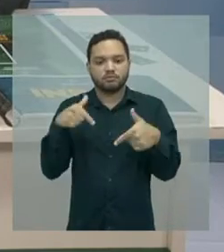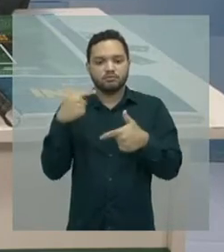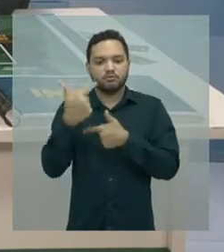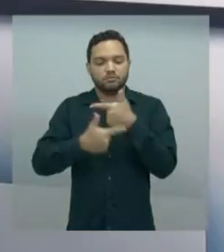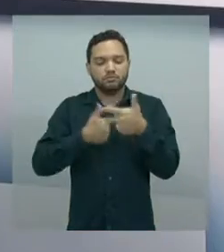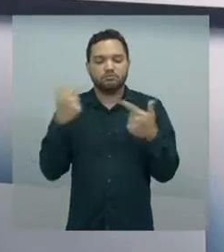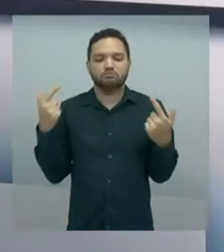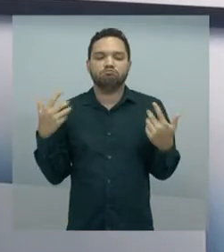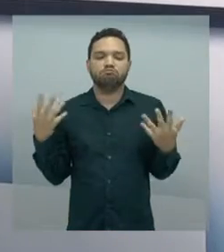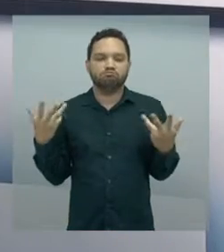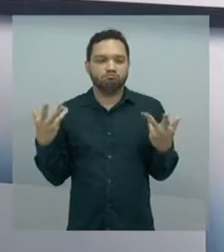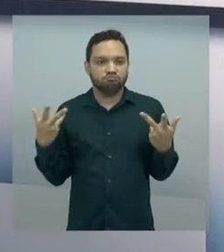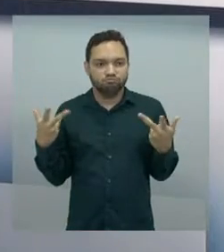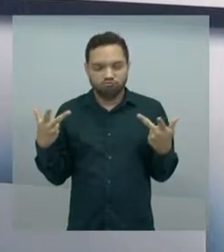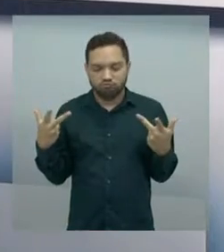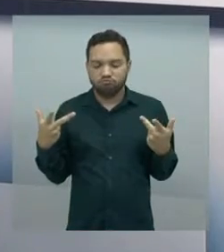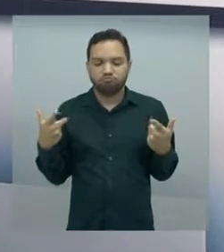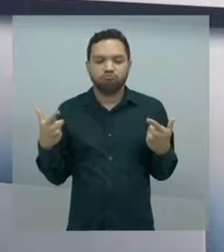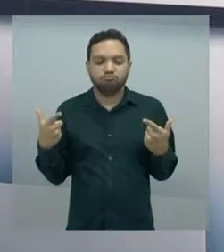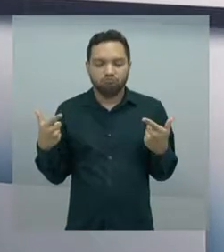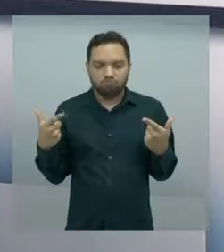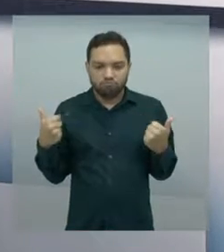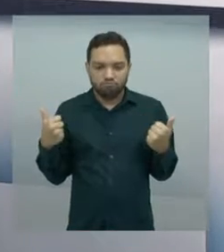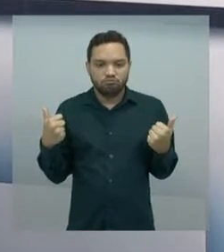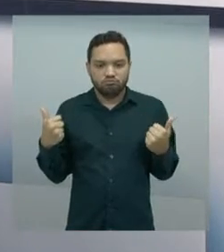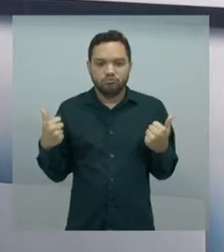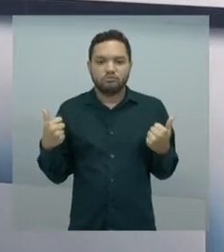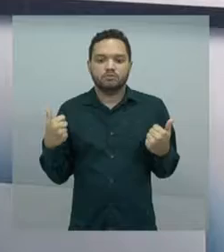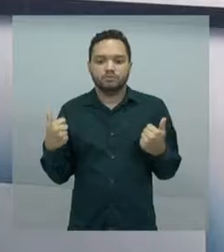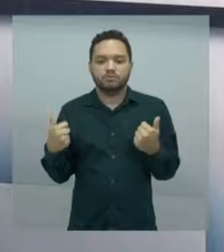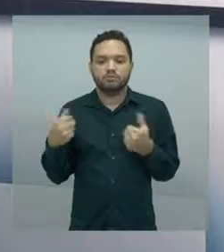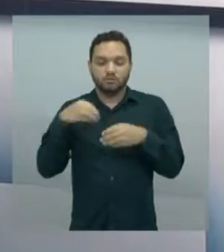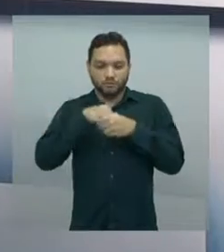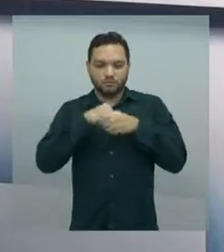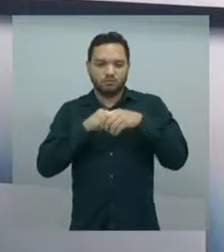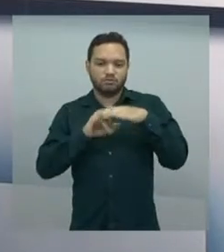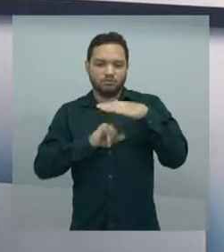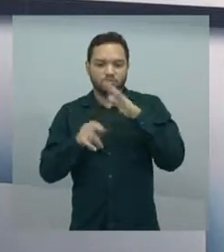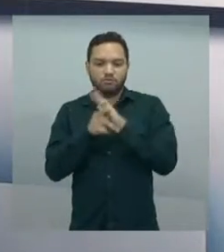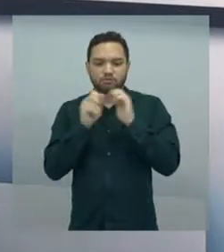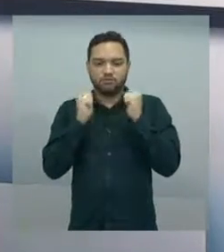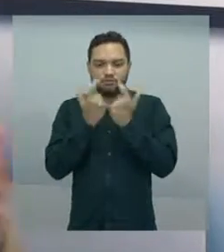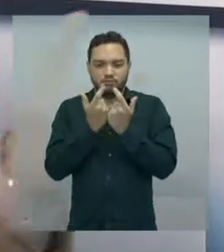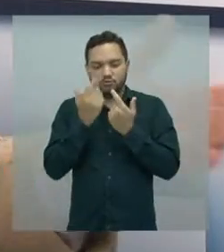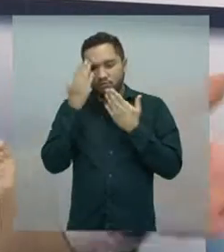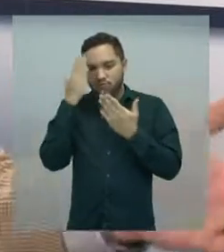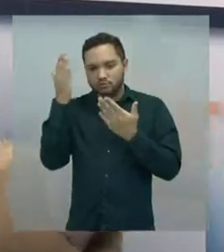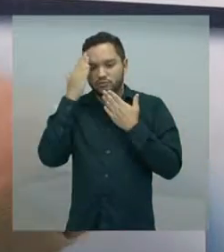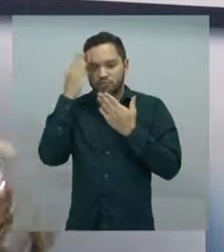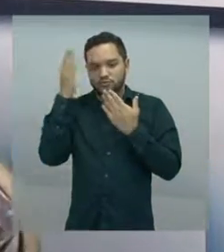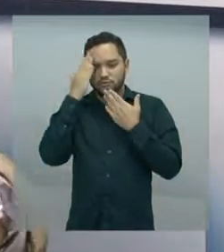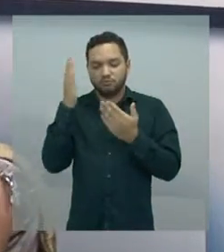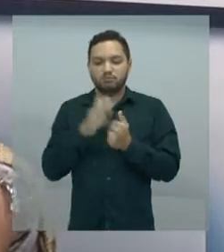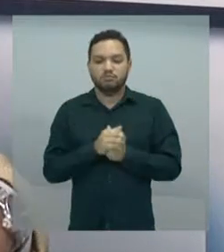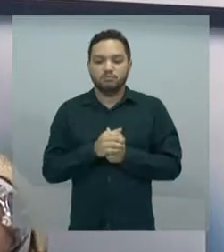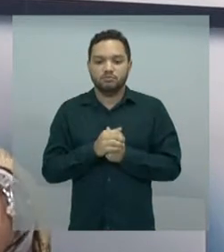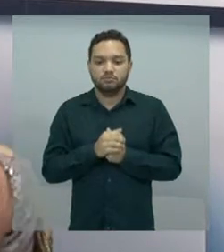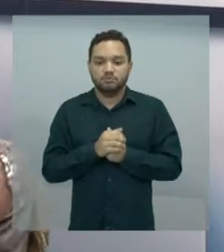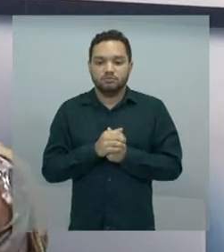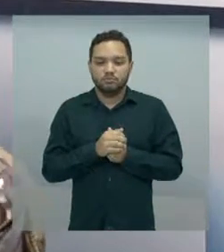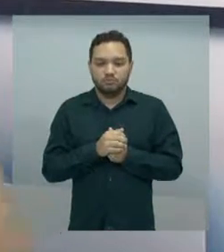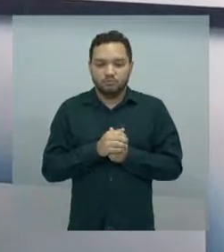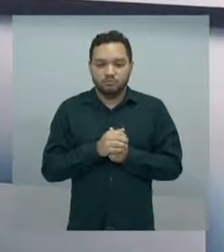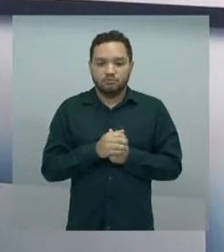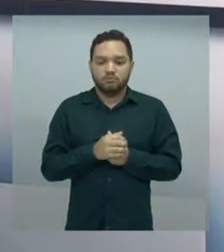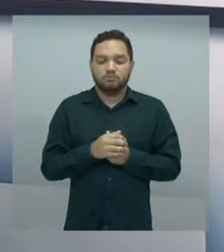desenvolvendo lá em vários órgãos da Assembleia Legislativa do Estado de Ceará. Agradecer aqui, coisa que está sendo copiada aqui pelo nosso presidente da